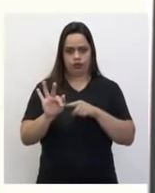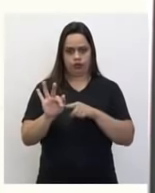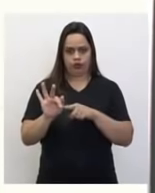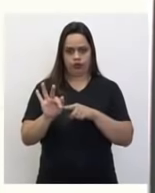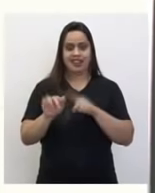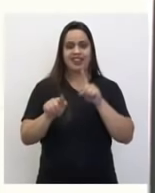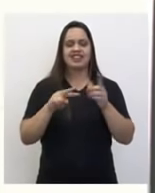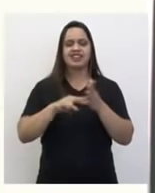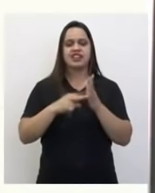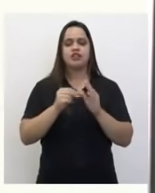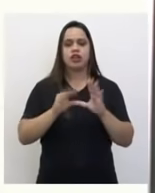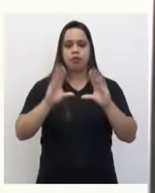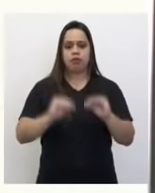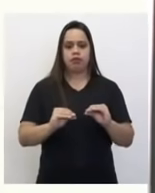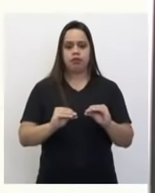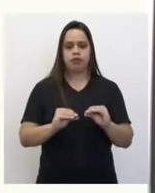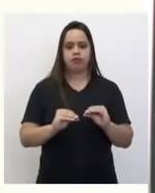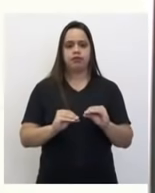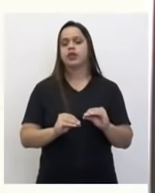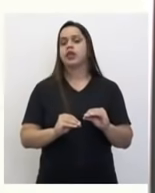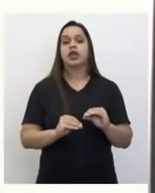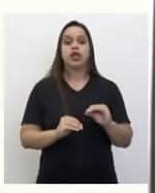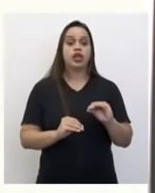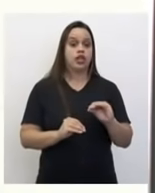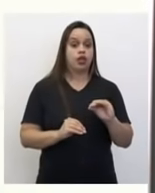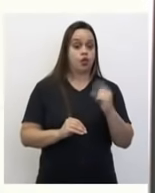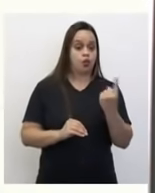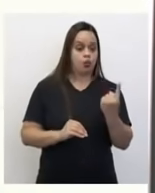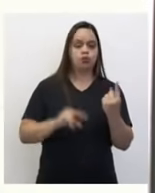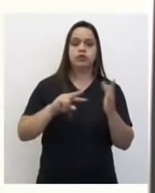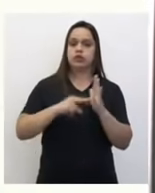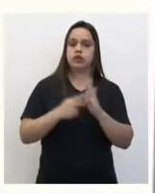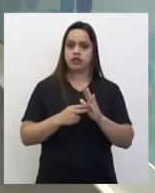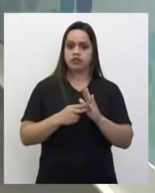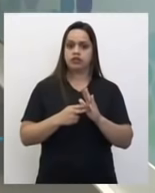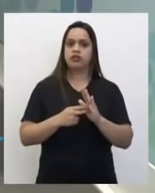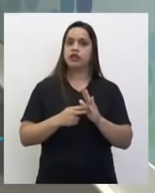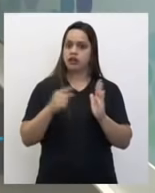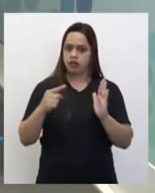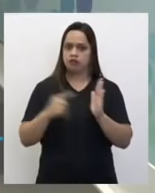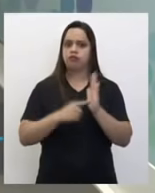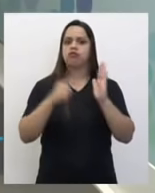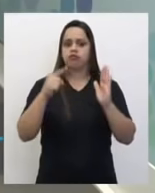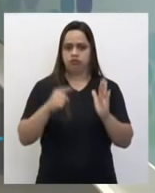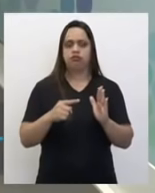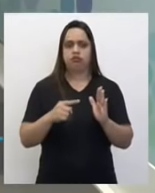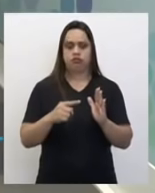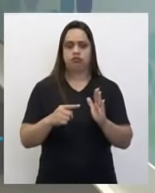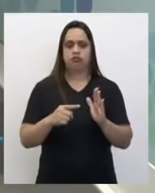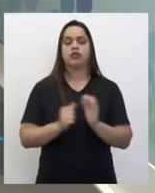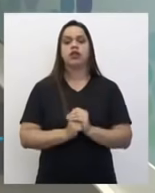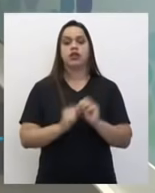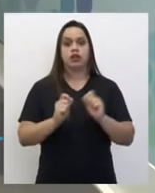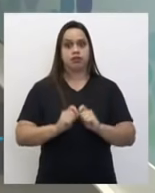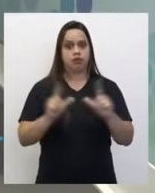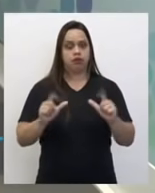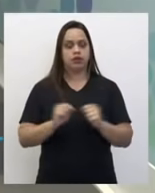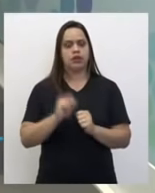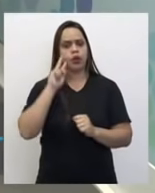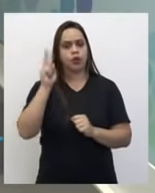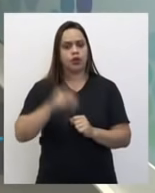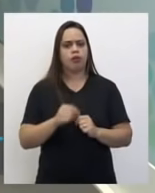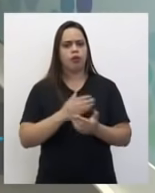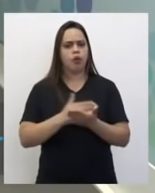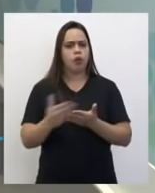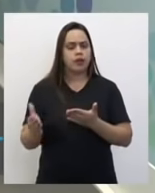desligado e um é o ON, tá? Com base nisso é que vamos começar a pensar no sistema